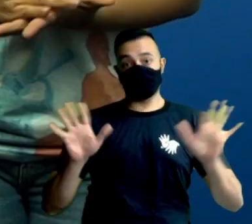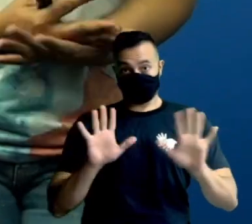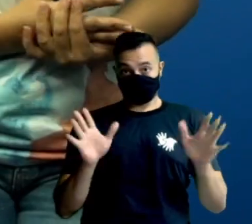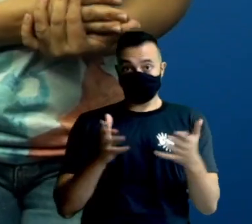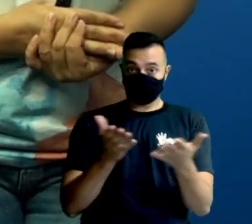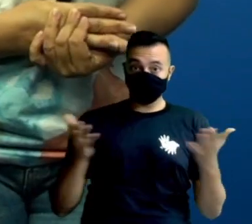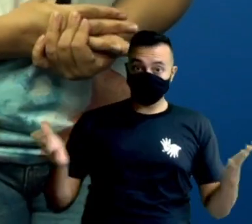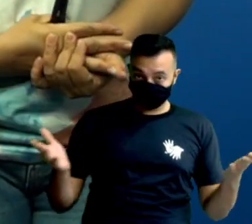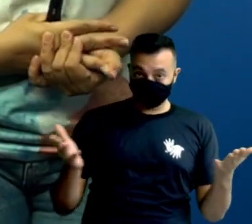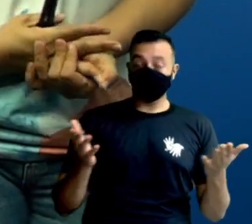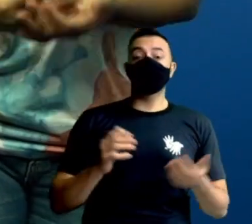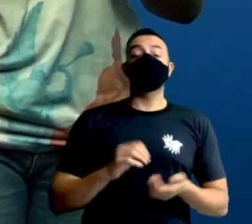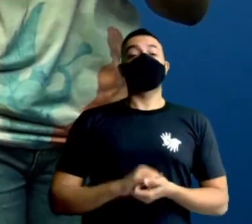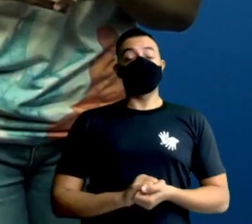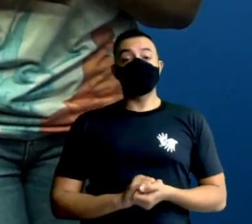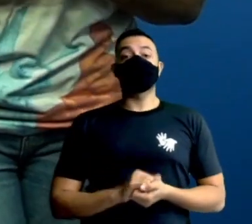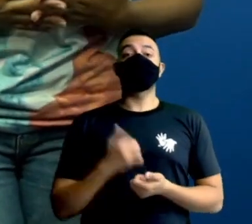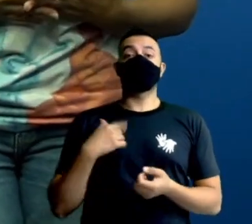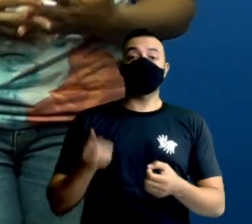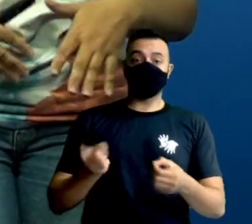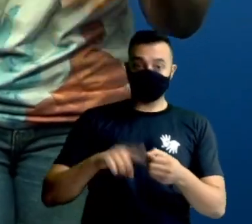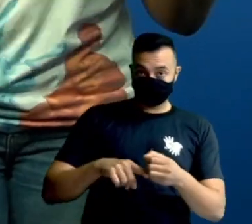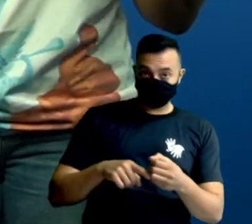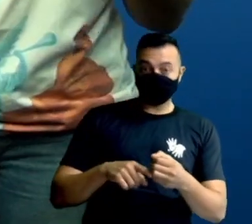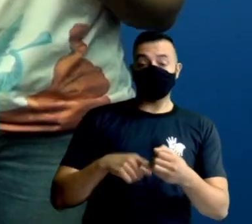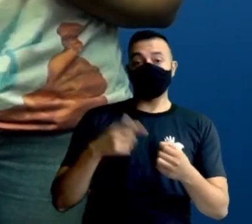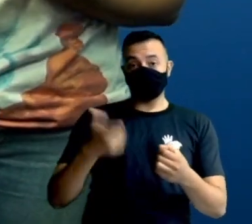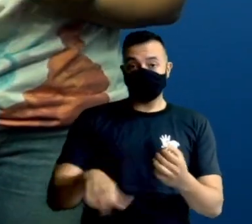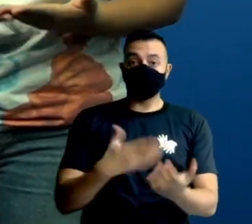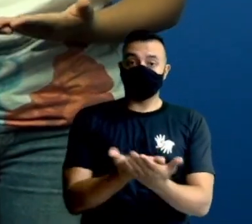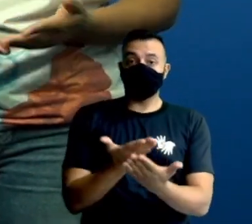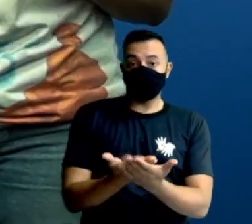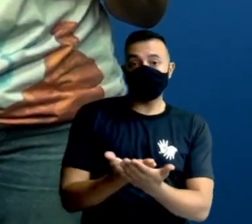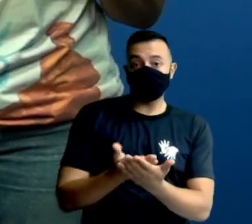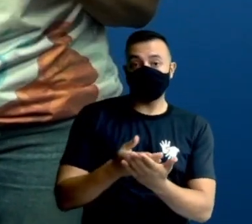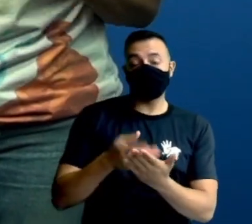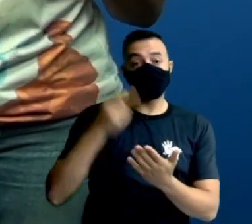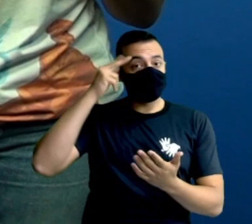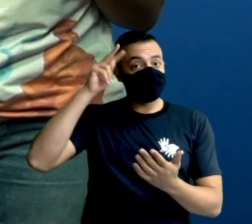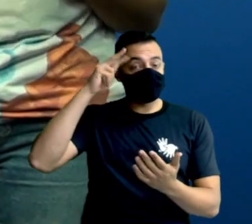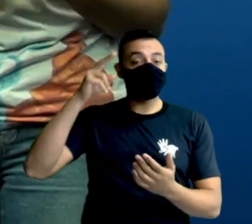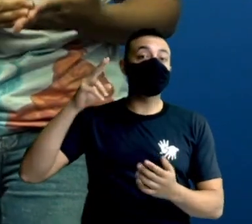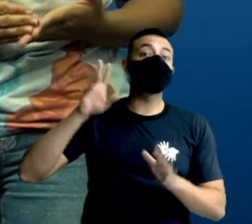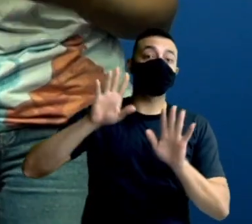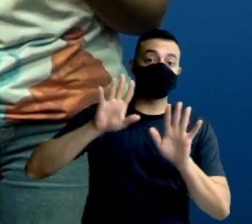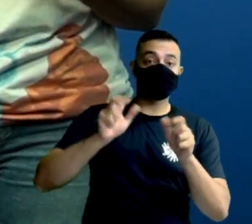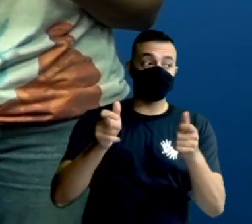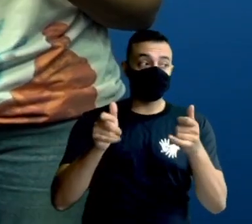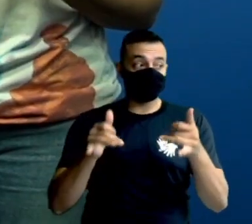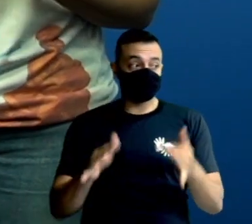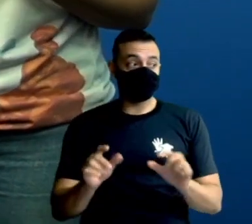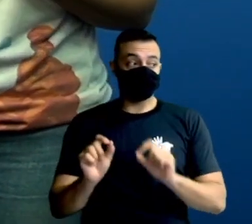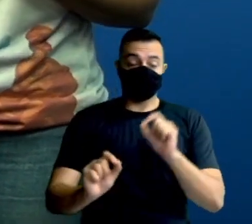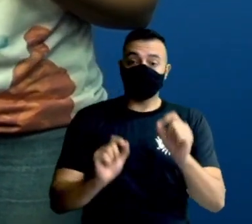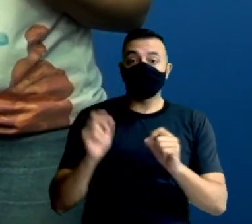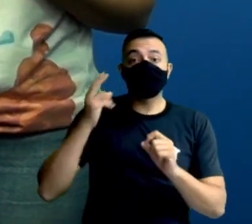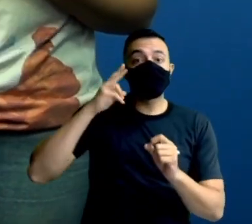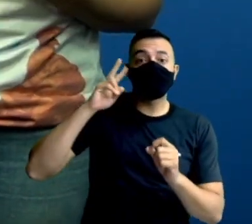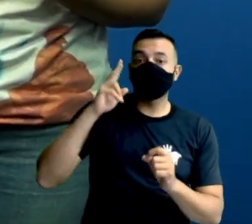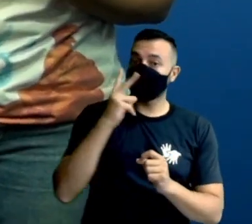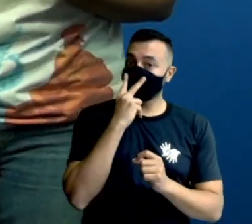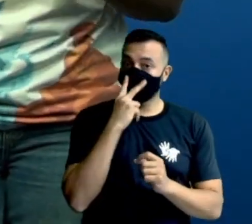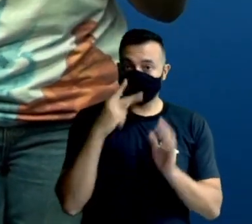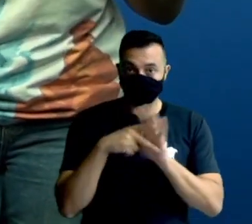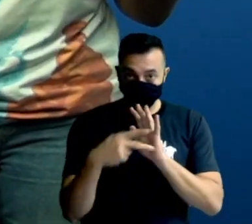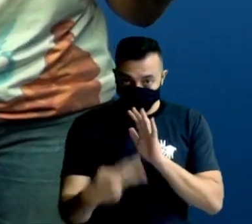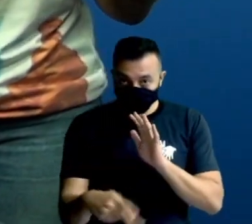Olá, meus amores e minhas amoras! Estamos de volta para mais uma aula de história e lembra, a gente está falando sobre a história de Vitória de Santo